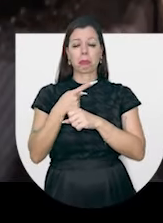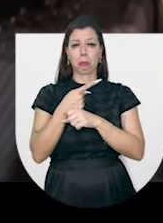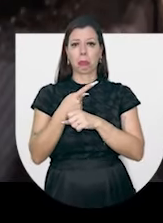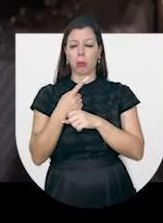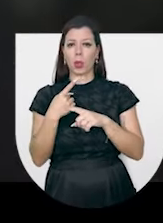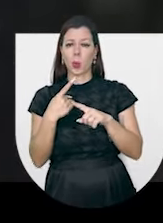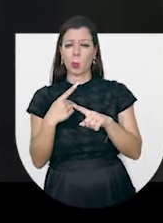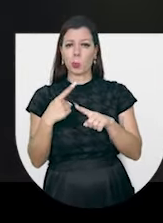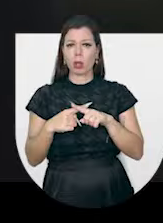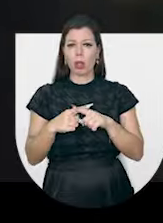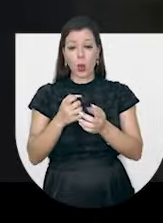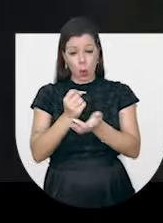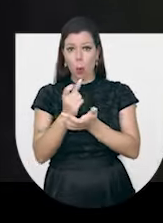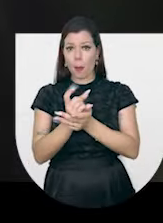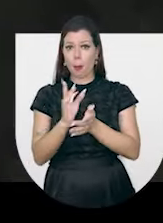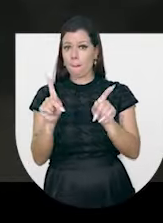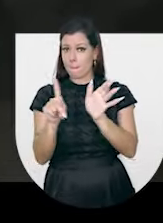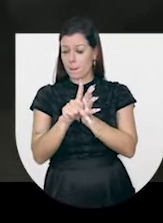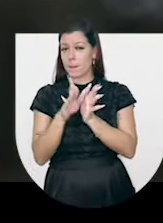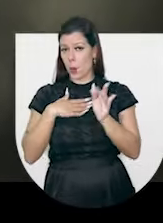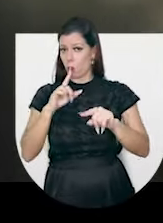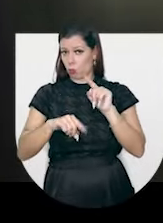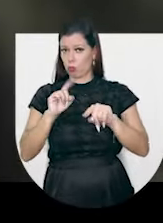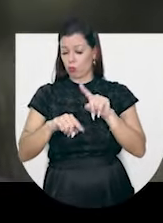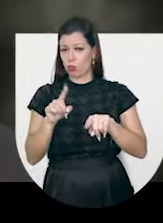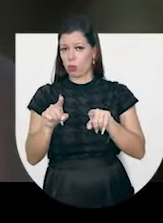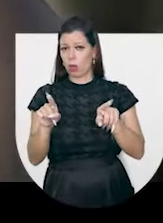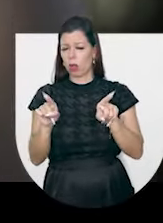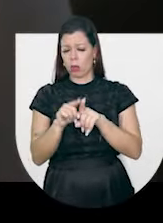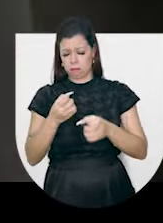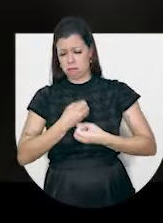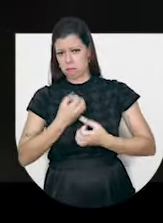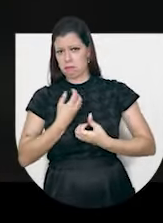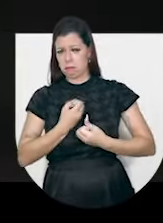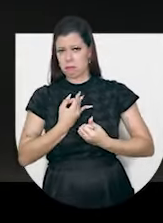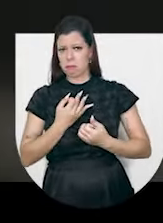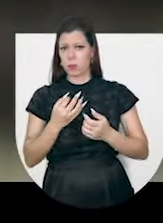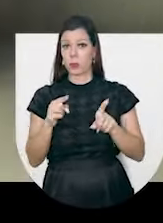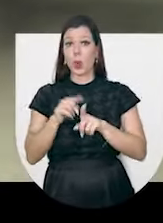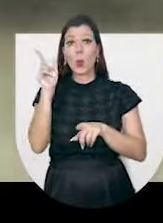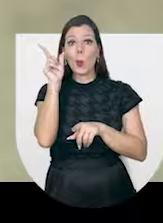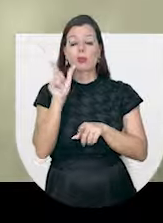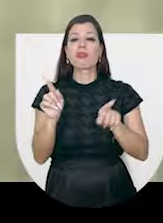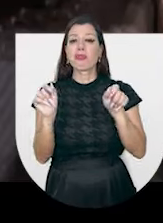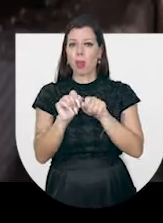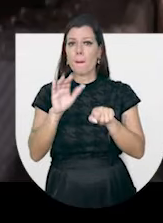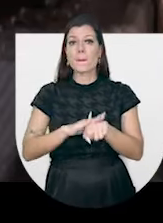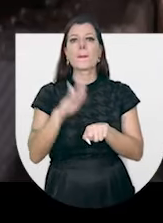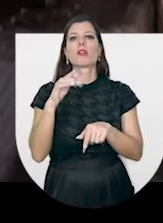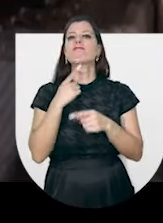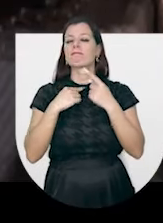me procurando para se adquirir os meus produtos cada vez mais. E com essas peças